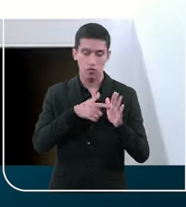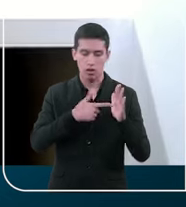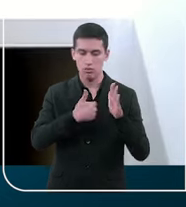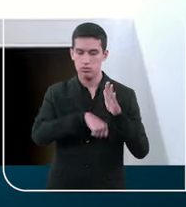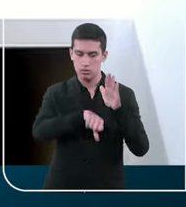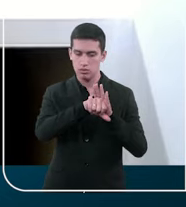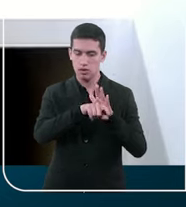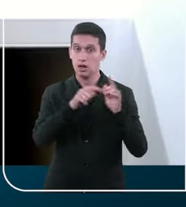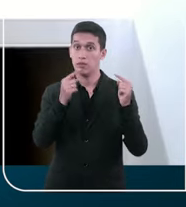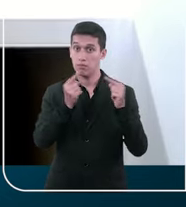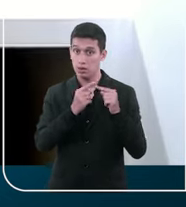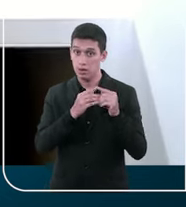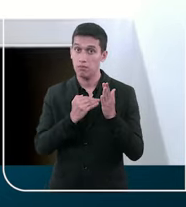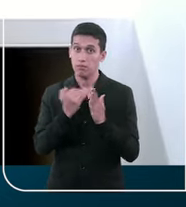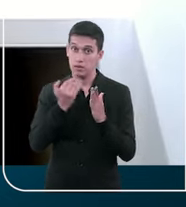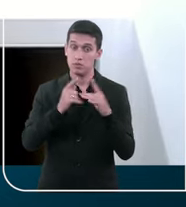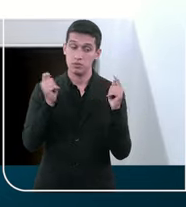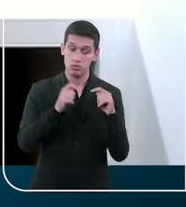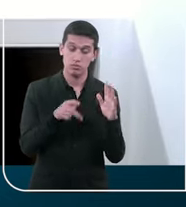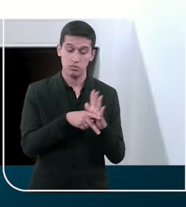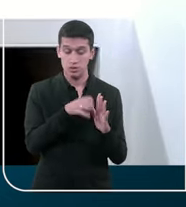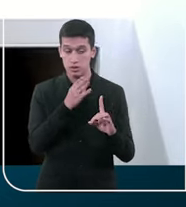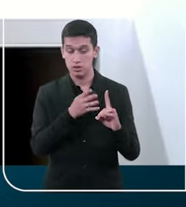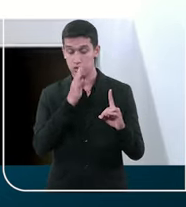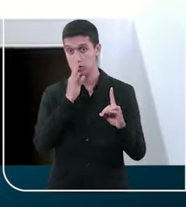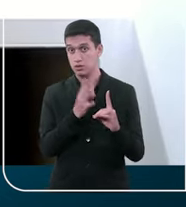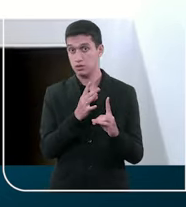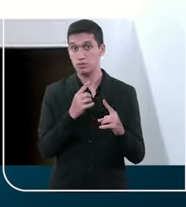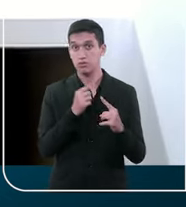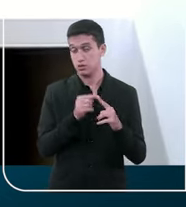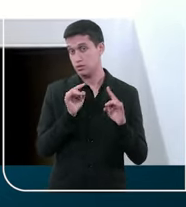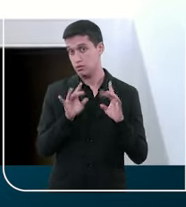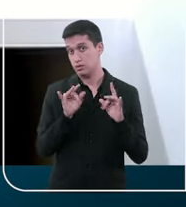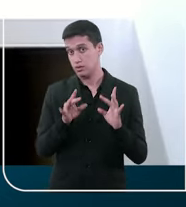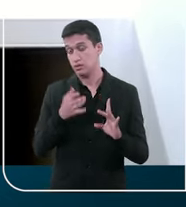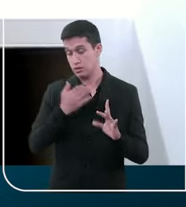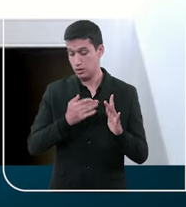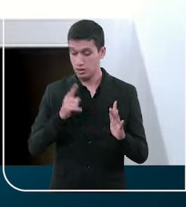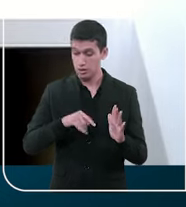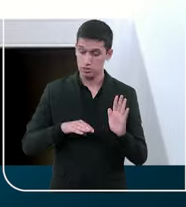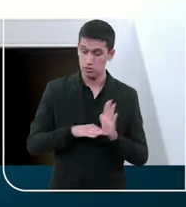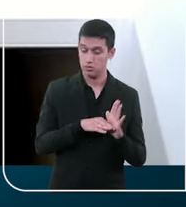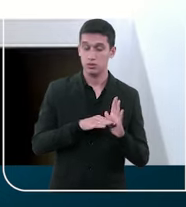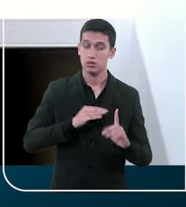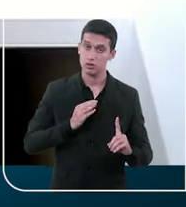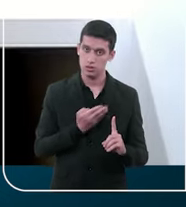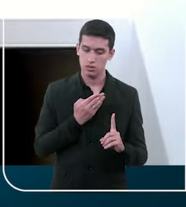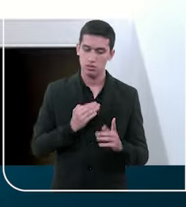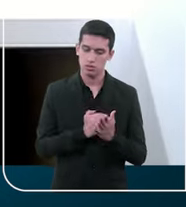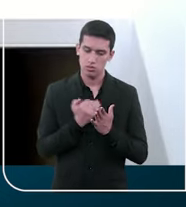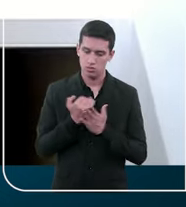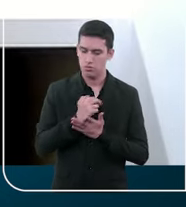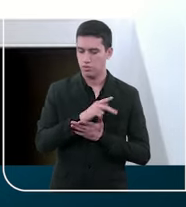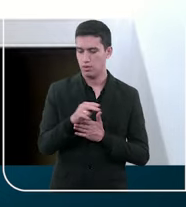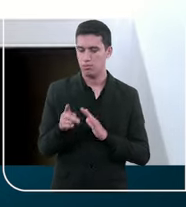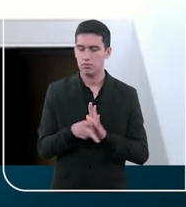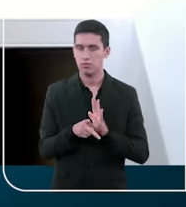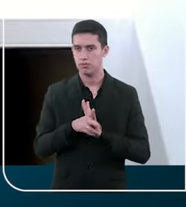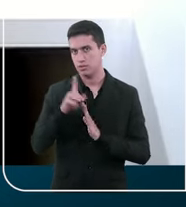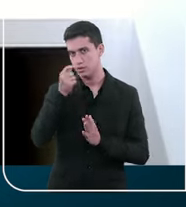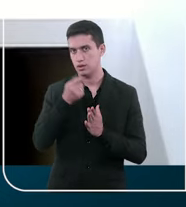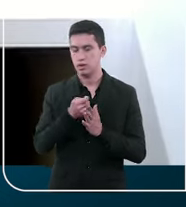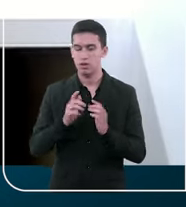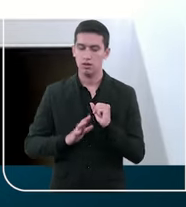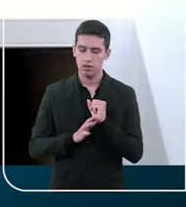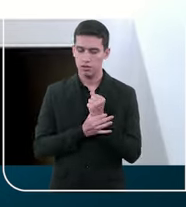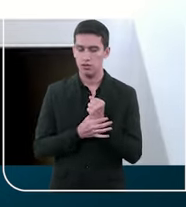já imediatamente aplique a situação mais favorável ao acusado, especialmente porque a revisão criminal é pró réu. E essa soberania dos veredictos ela é